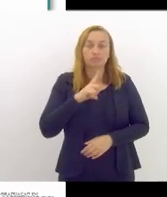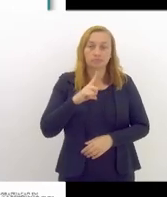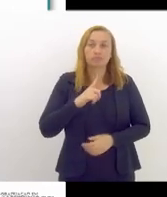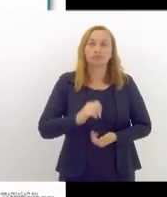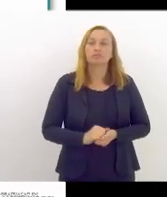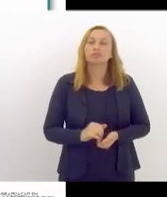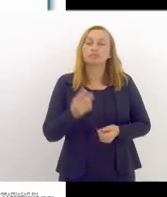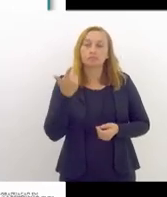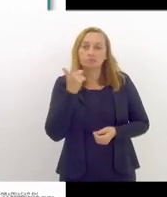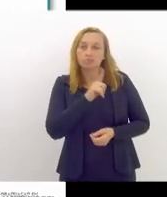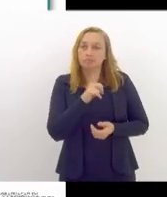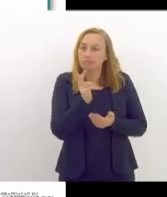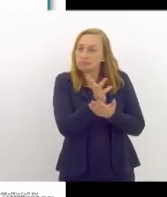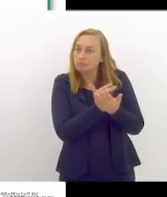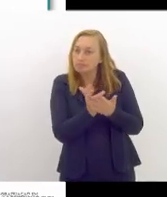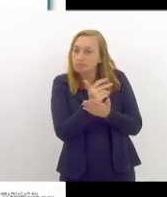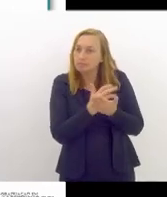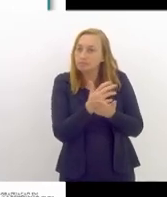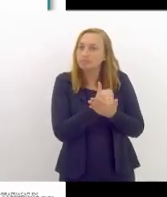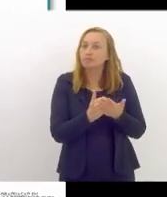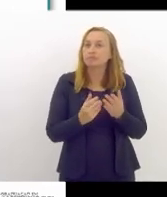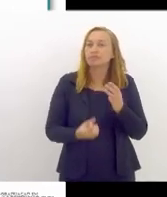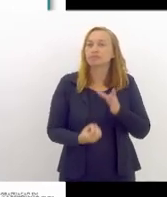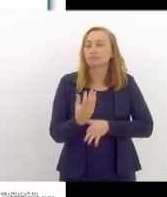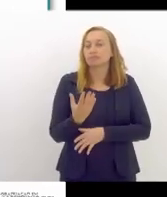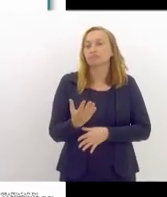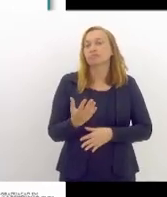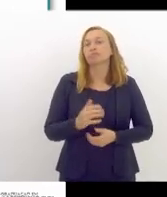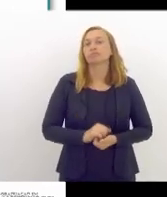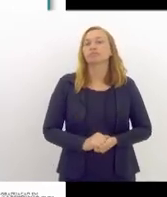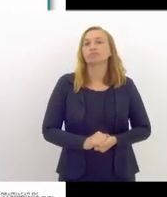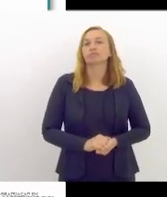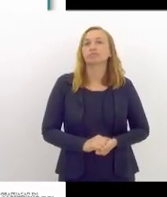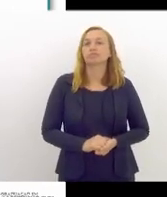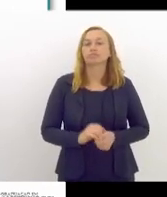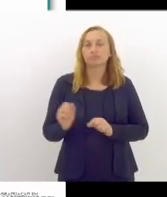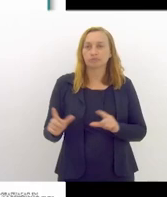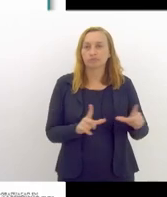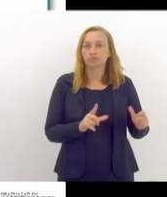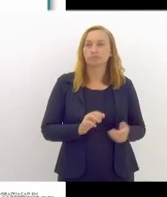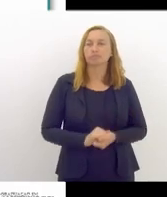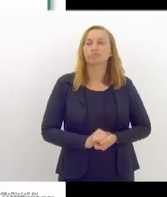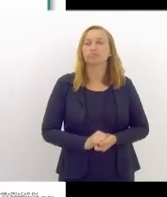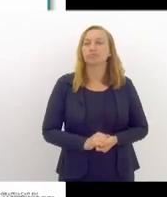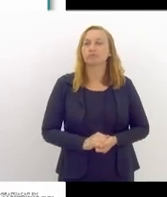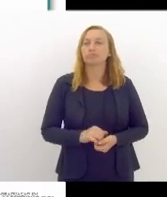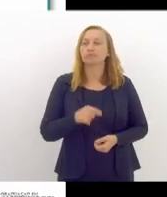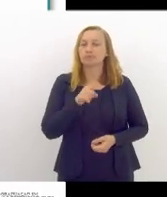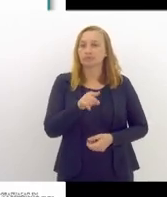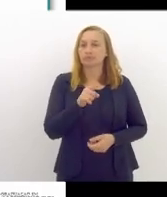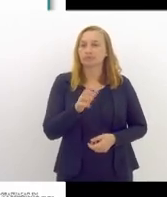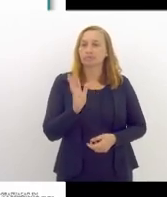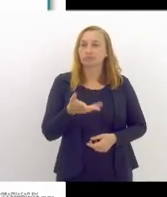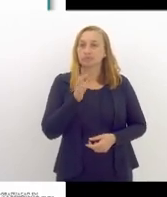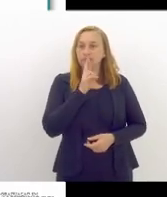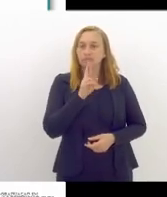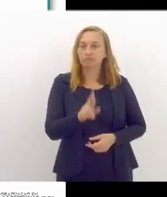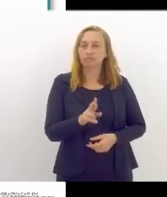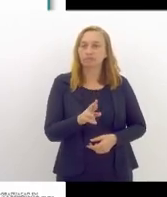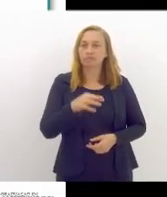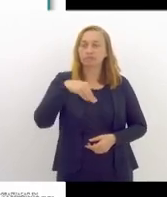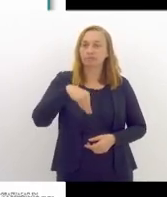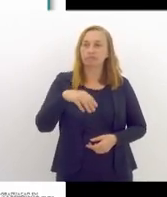mapear essas cadeias produtivas pode passar por favor e Aqui já são os resultados para